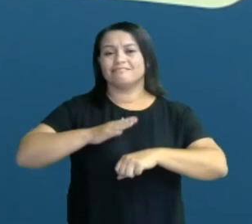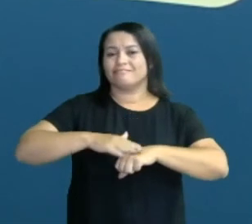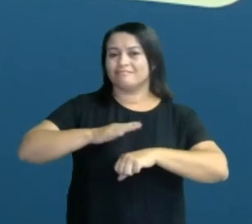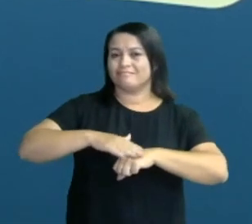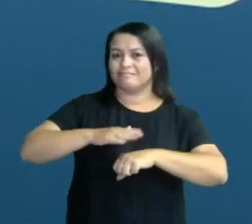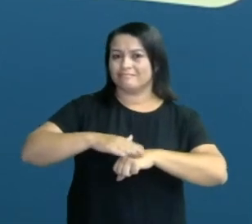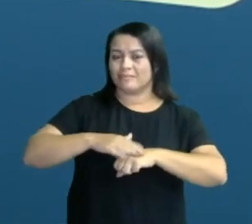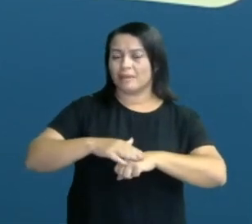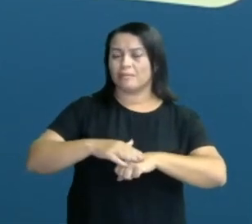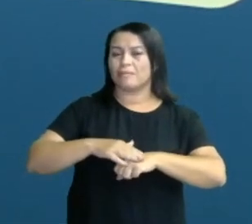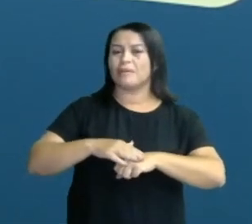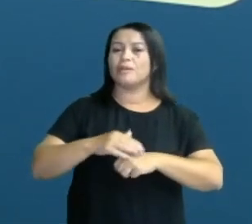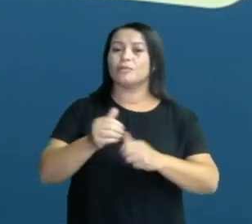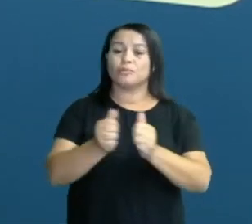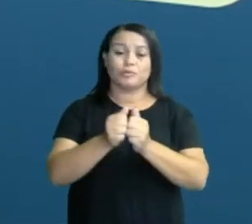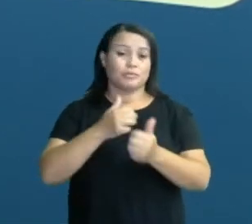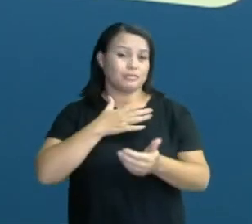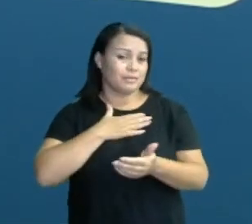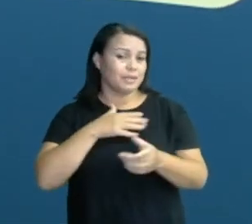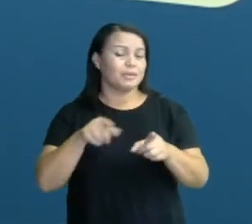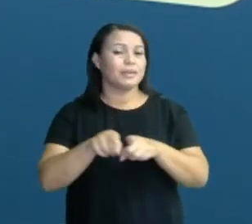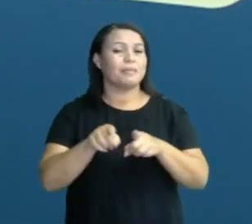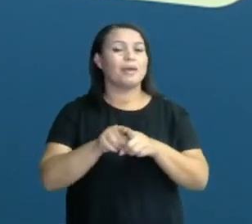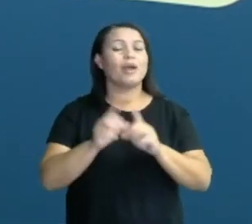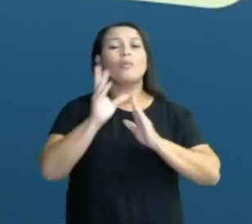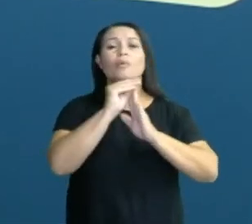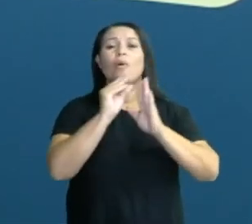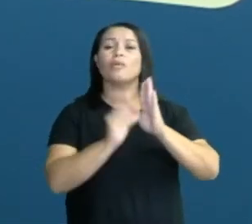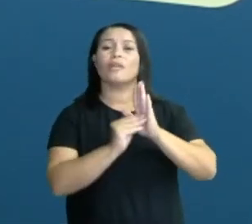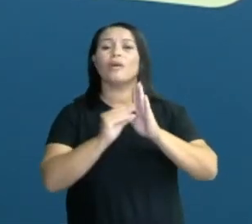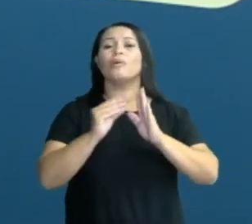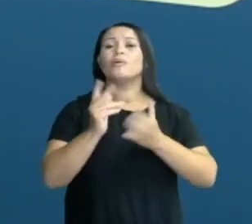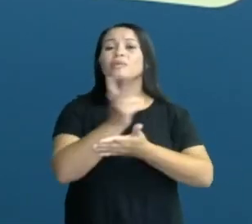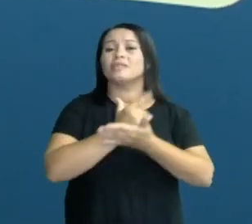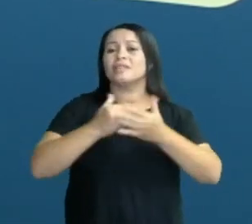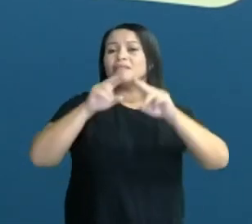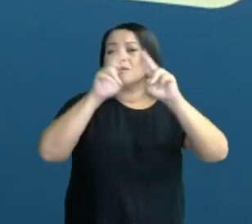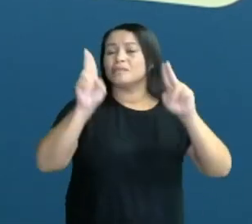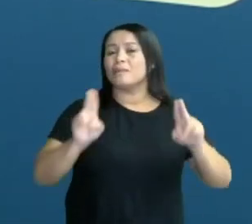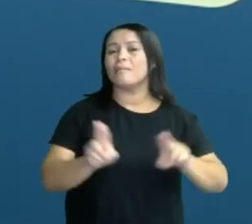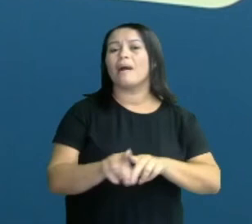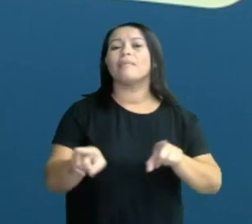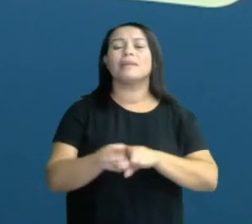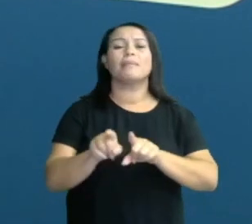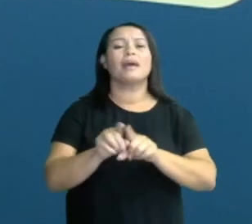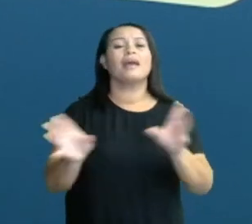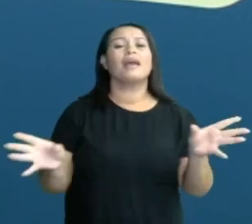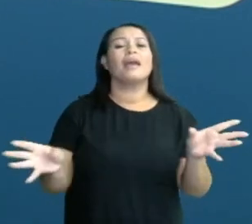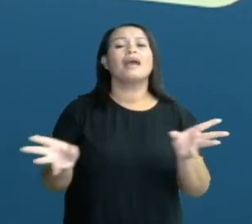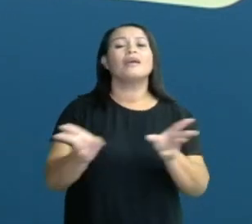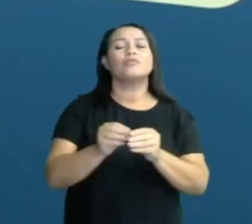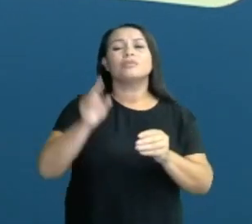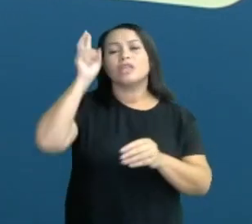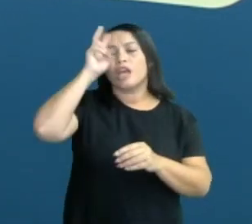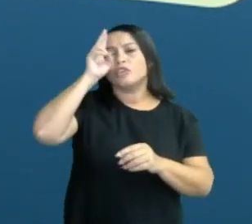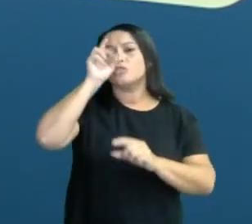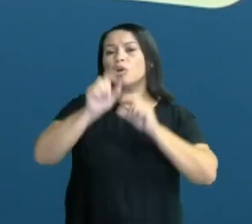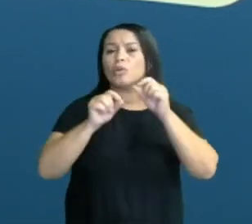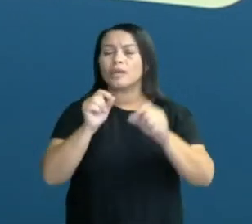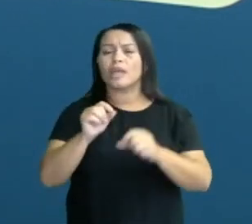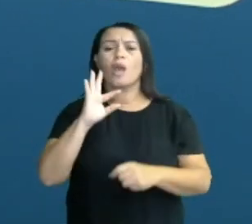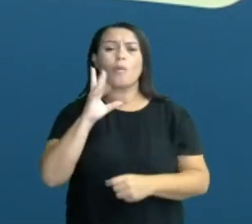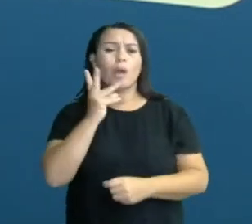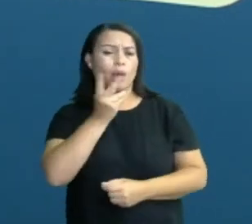momento comigo aqui, com o conteúdo de cartografia. Para resumir a história, lembra que a cartografia vai ser basicamente o ramo